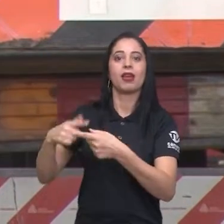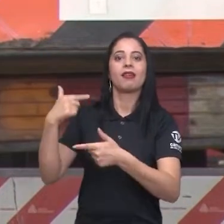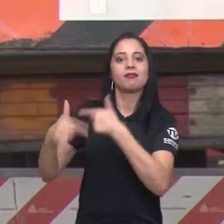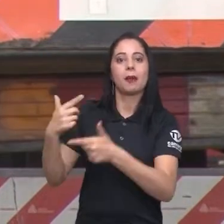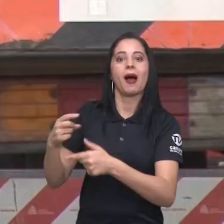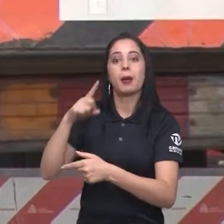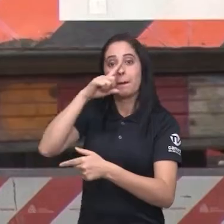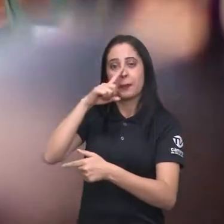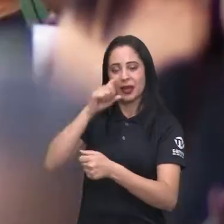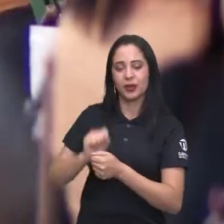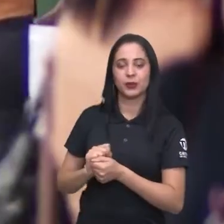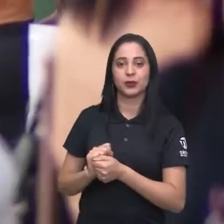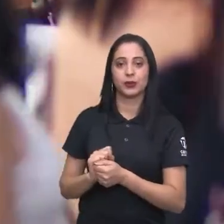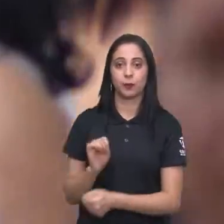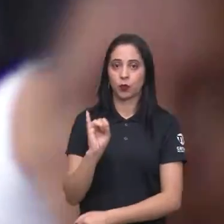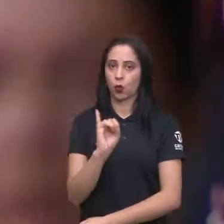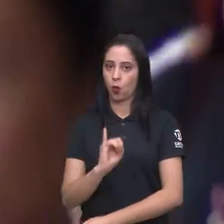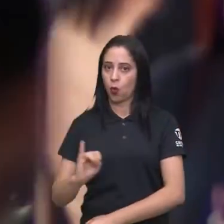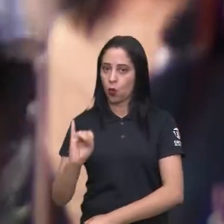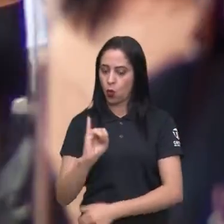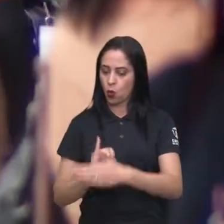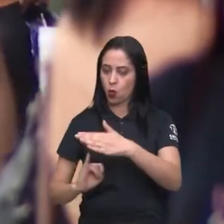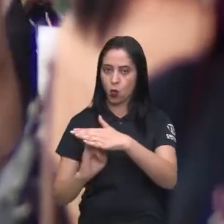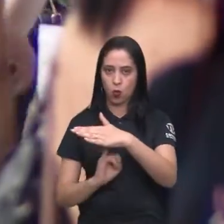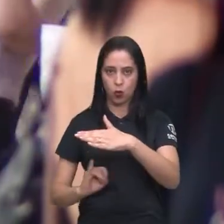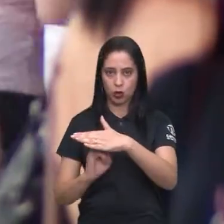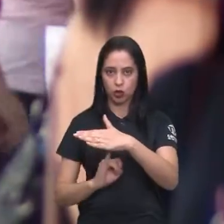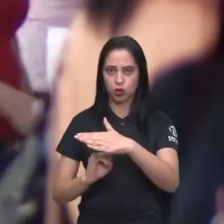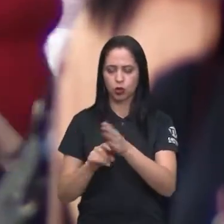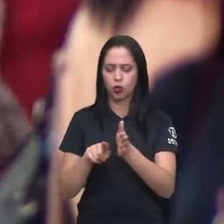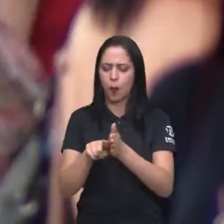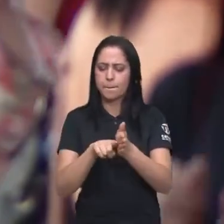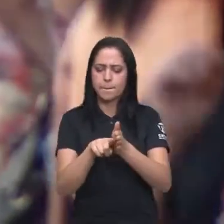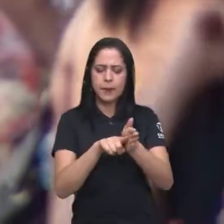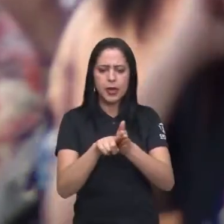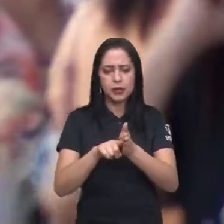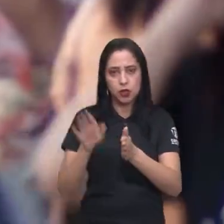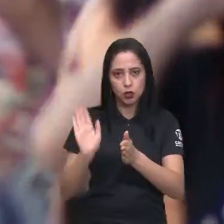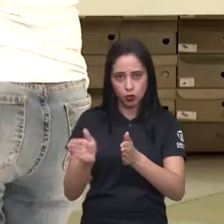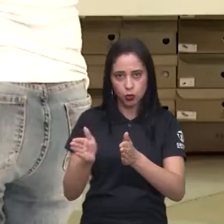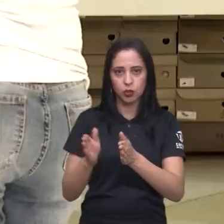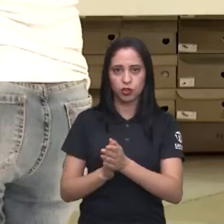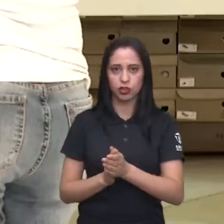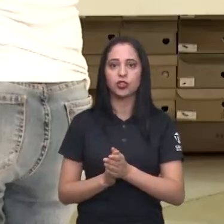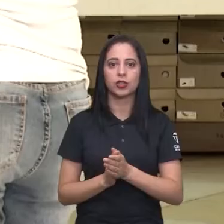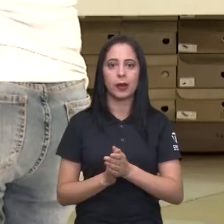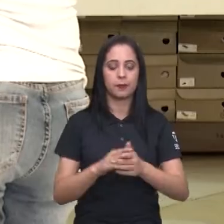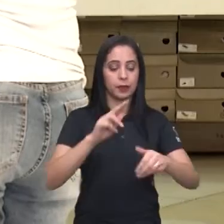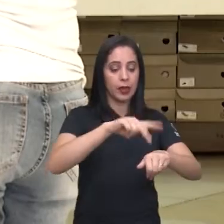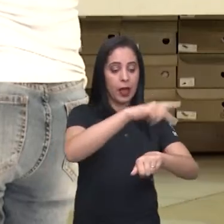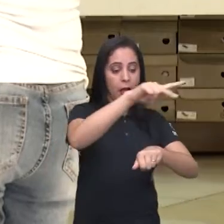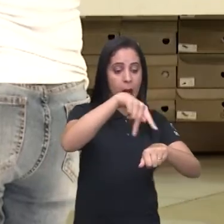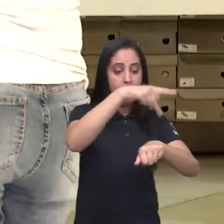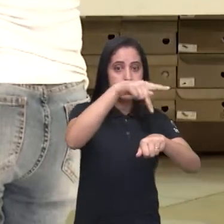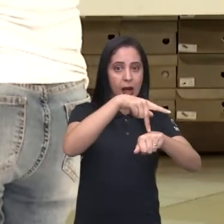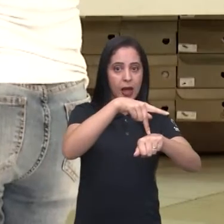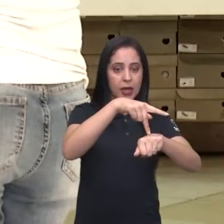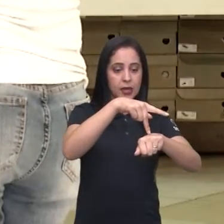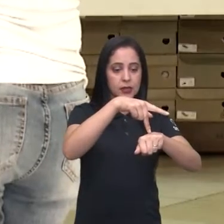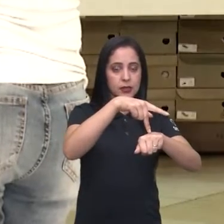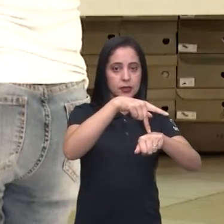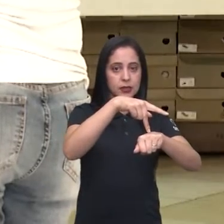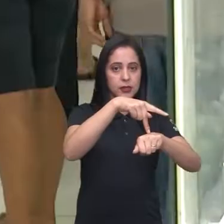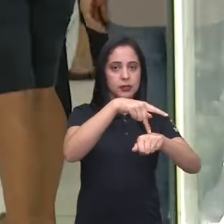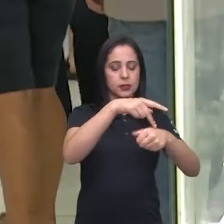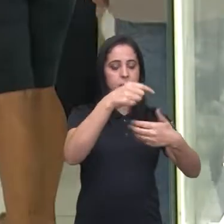atividade profissional. Os dados são do Observatório de Segurança e Saúde no Trabalho. Ainda segundo o observatório,